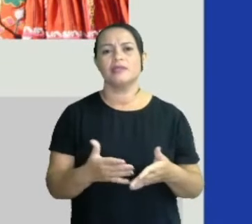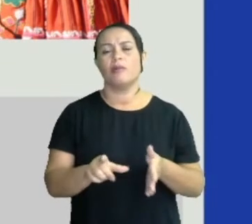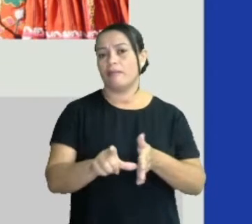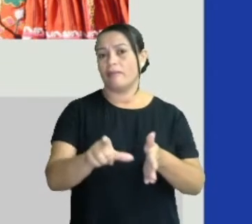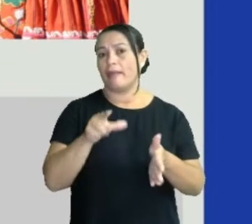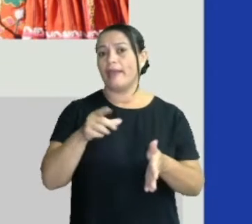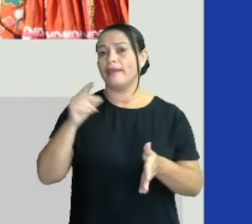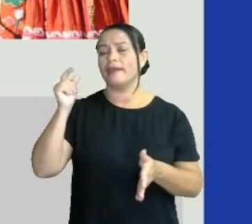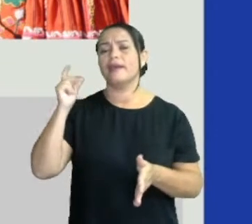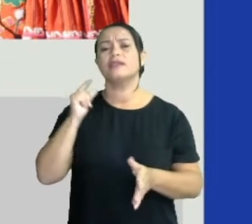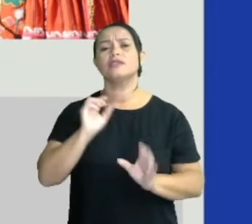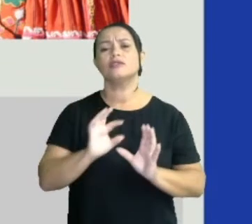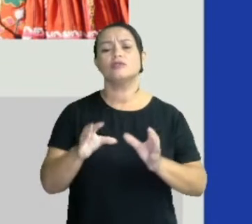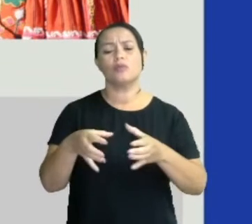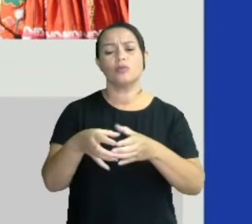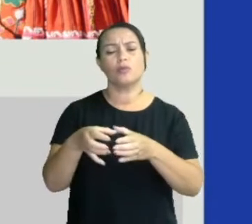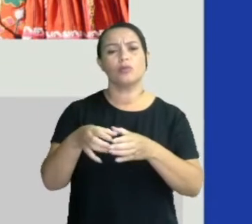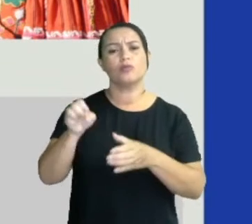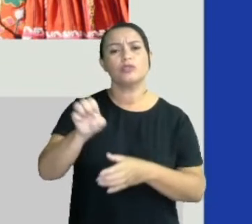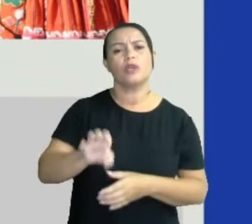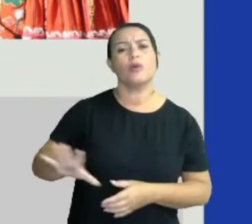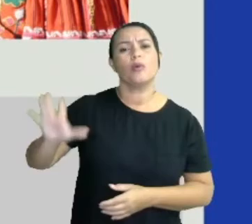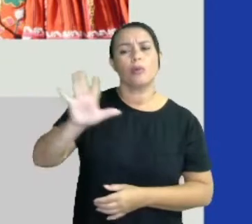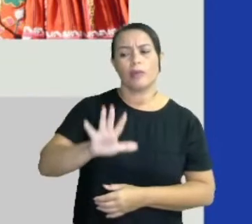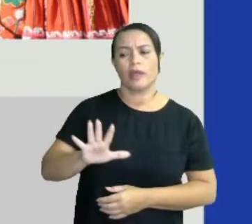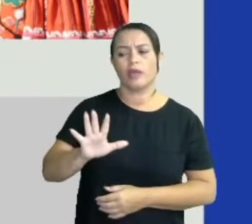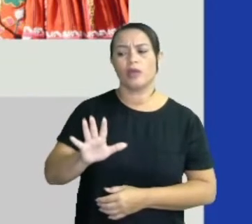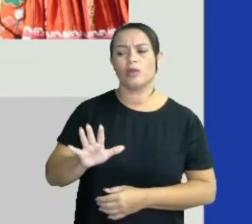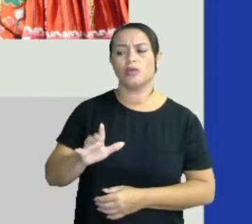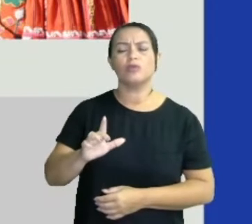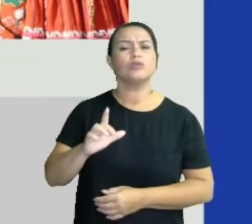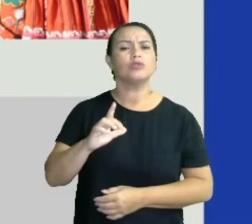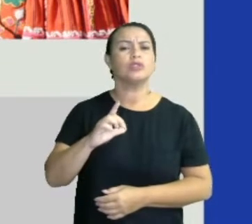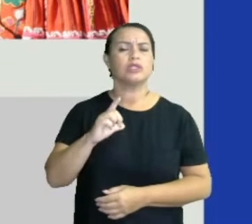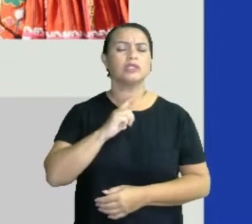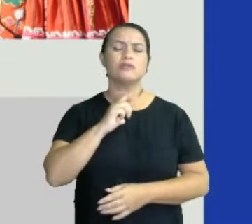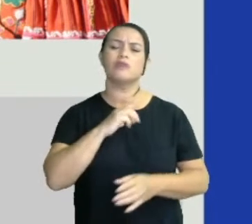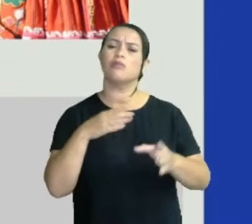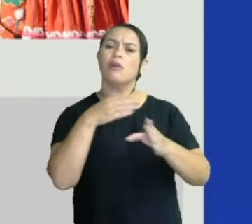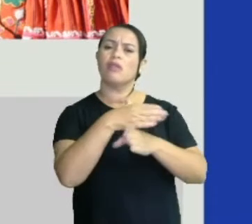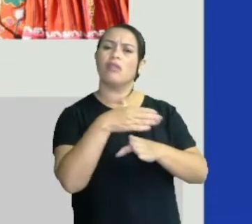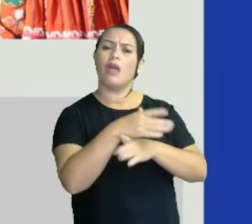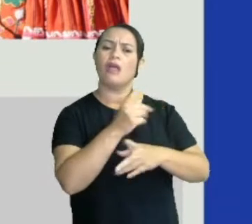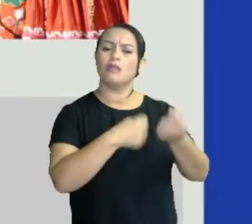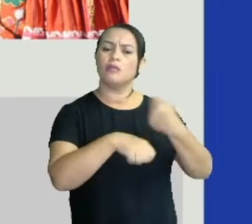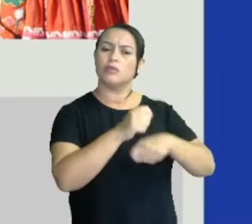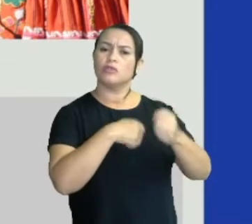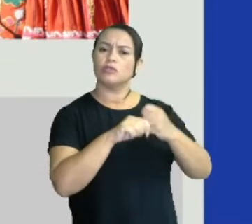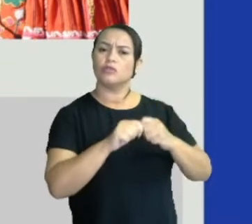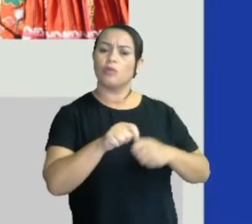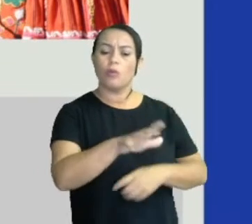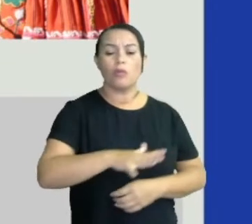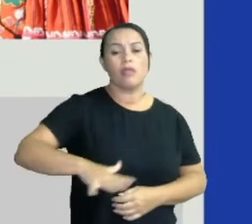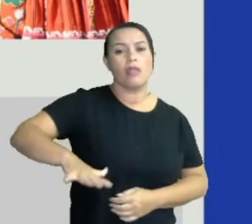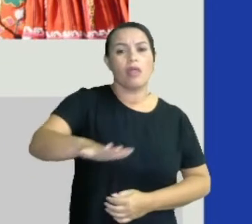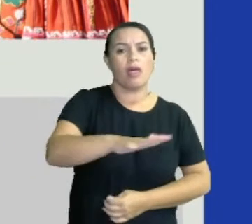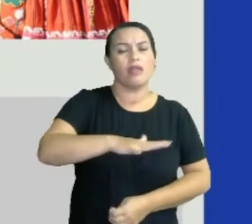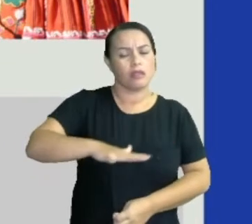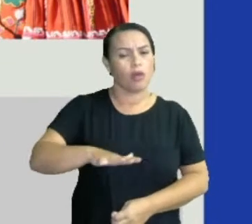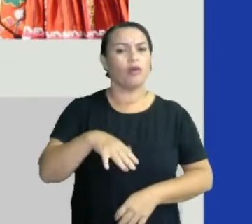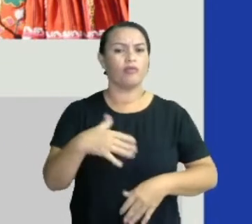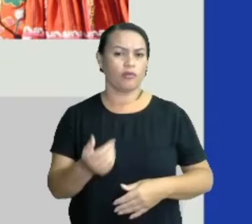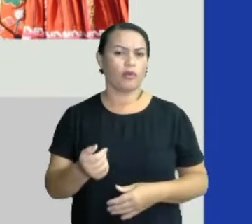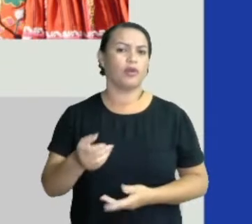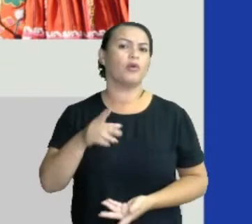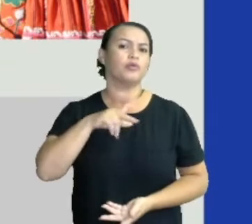o primeiro grupo de europeus que administrou esse território